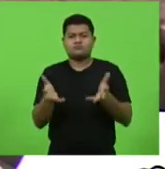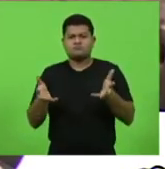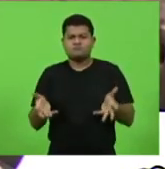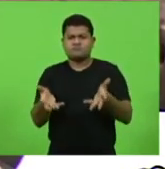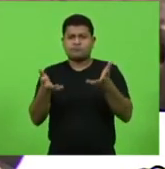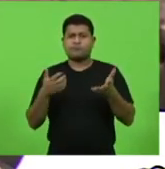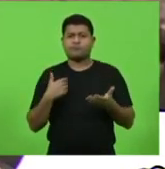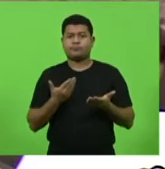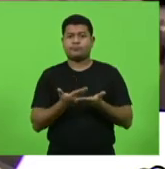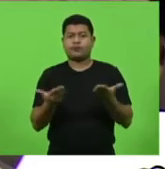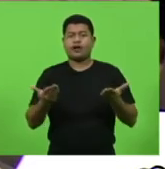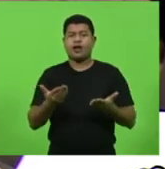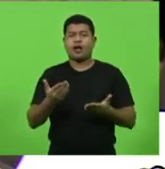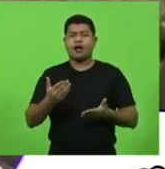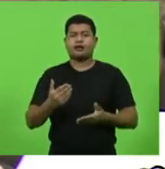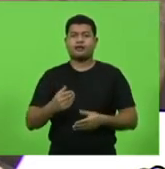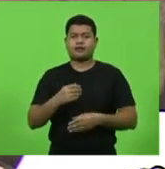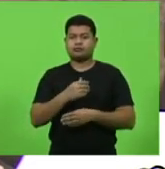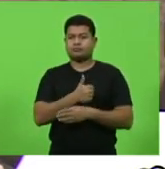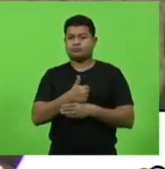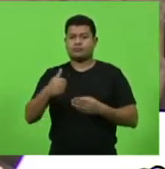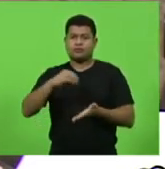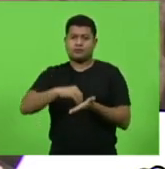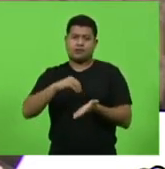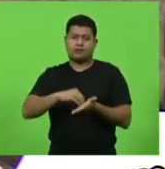essa imoralidade